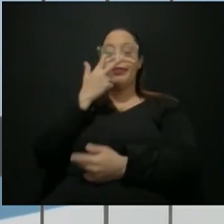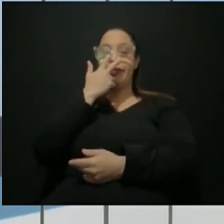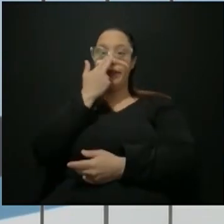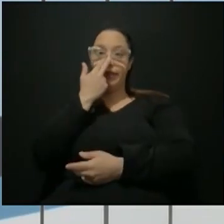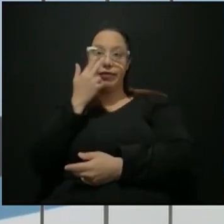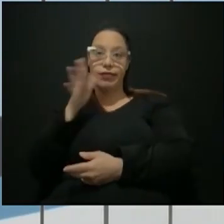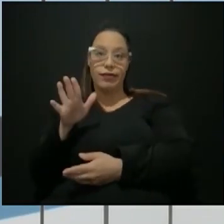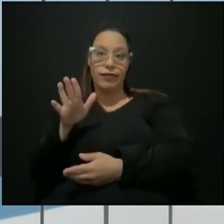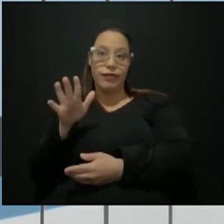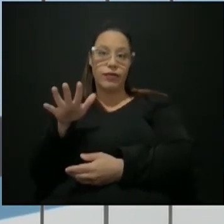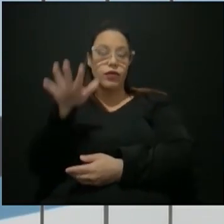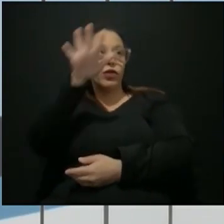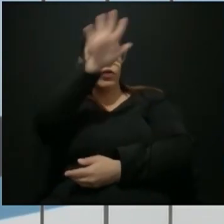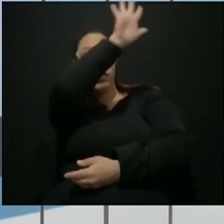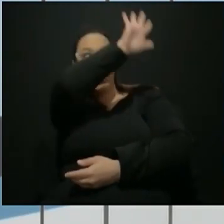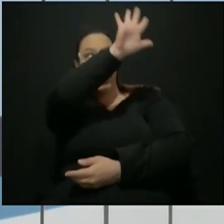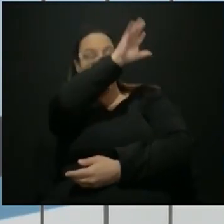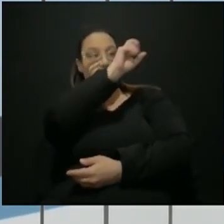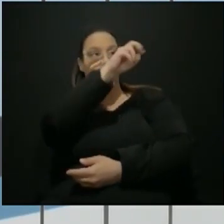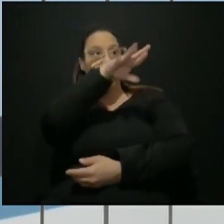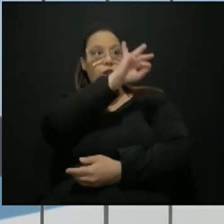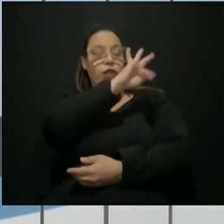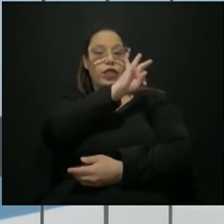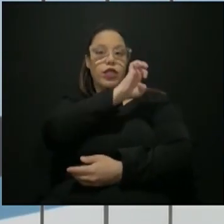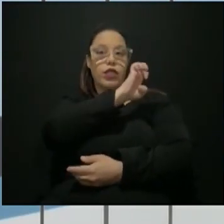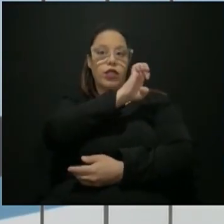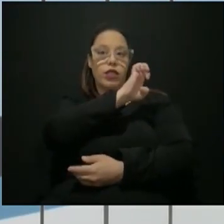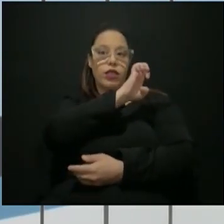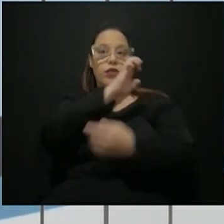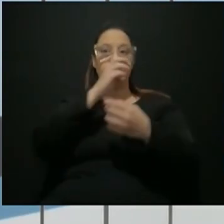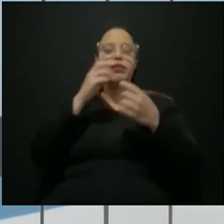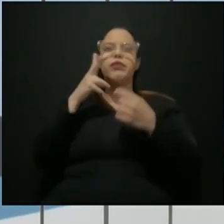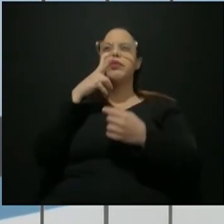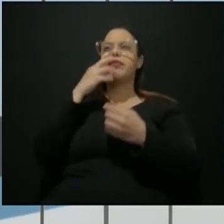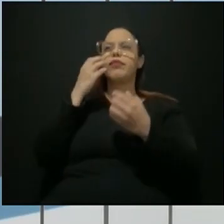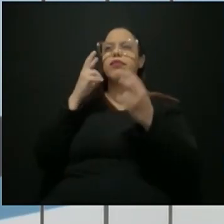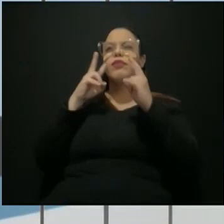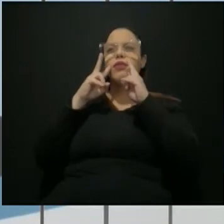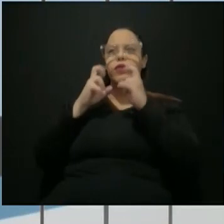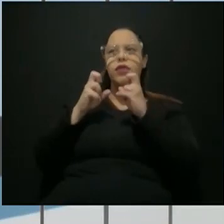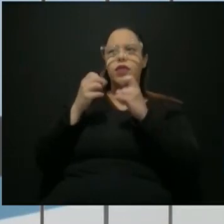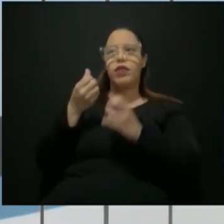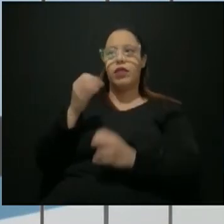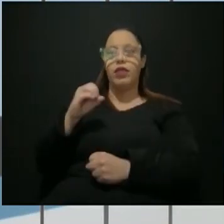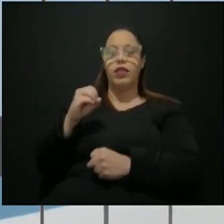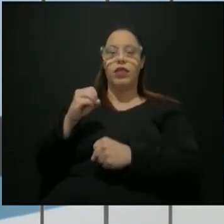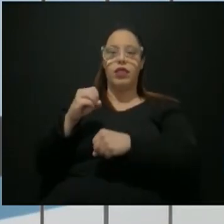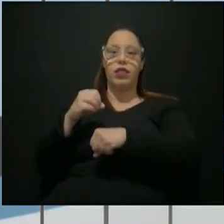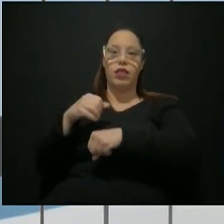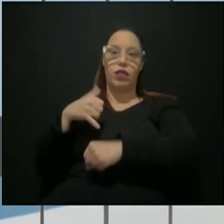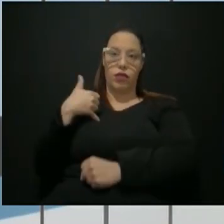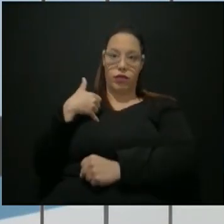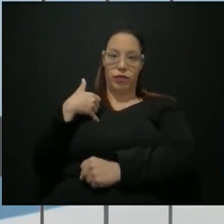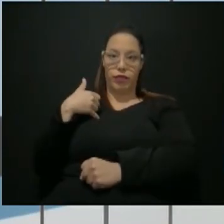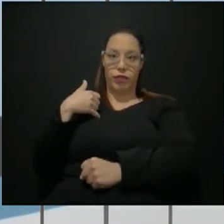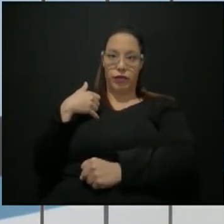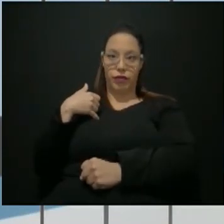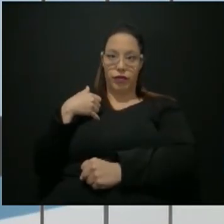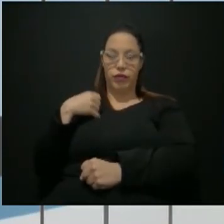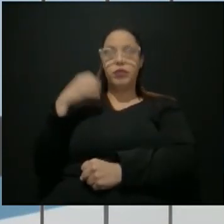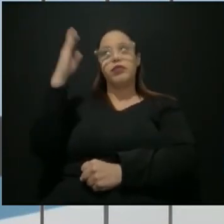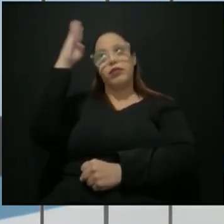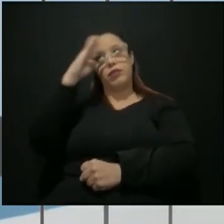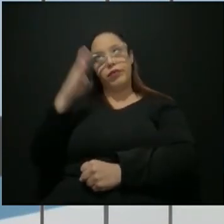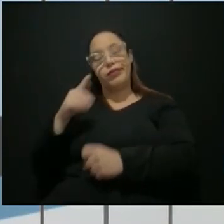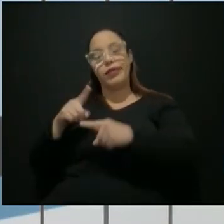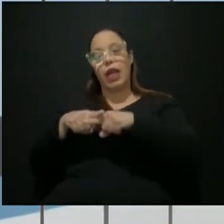região norte e nordeste. Então, a gente percebe que ter 60 anos no Brasil assegura que é pessoa idosa, mas não diz